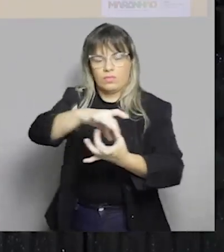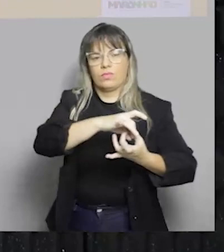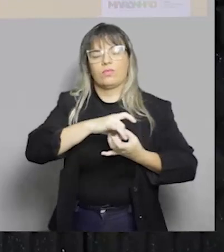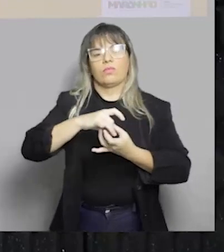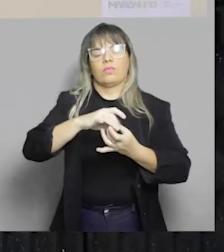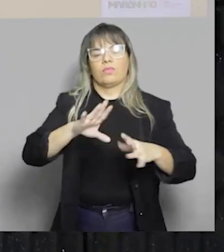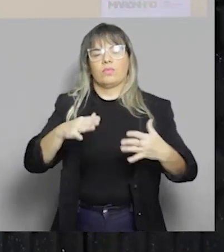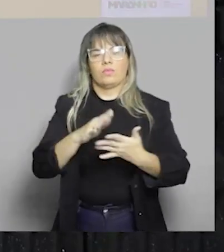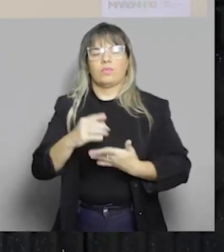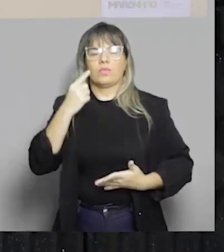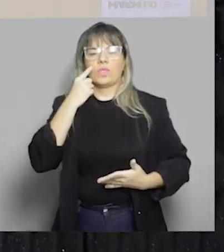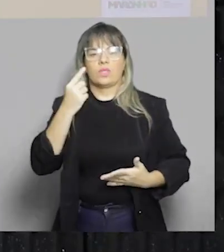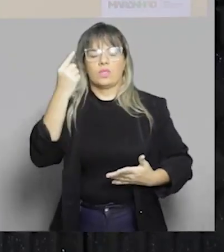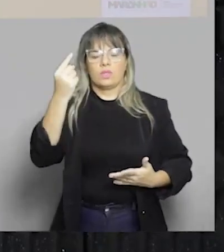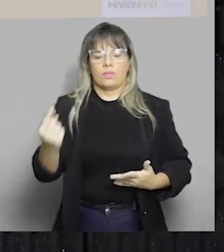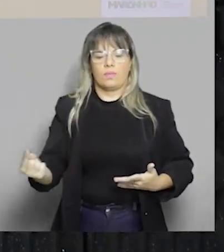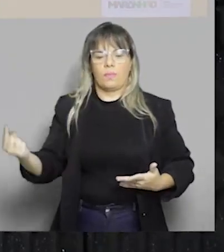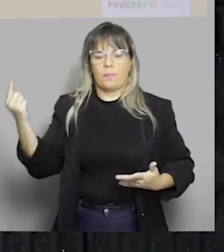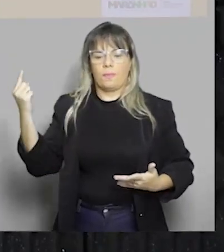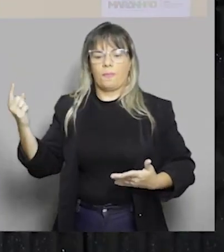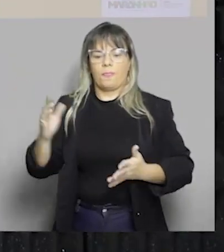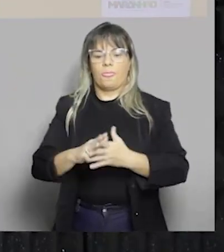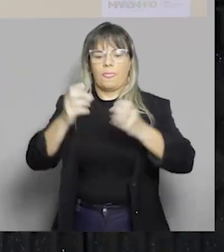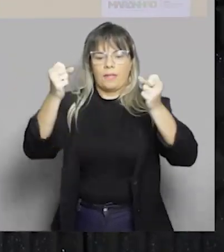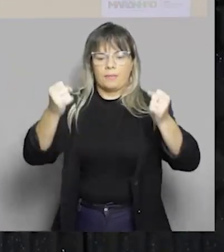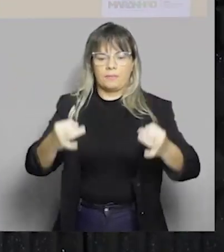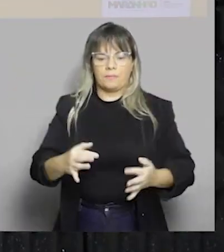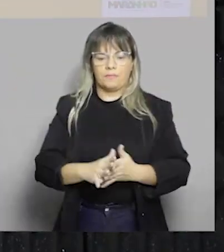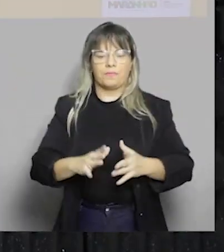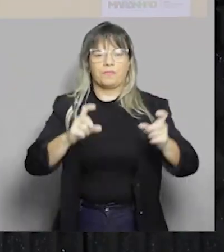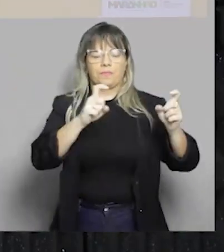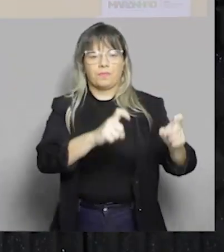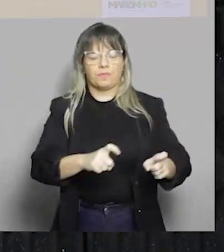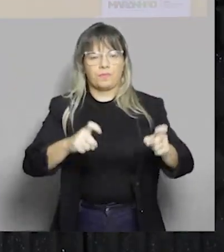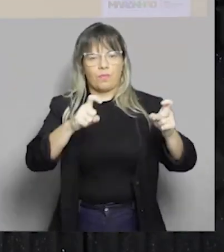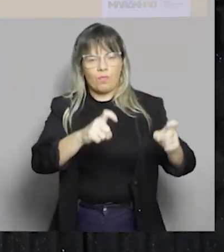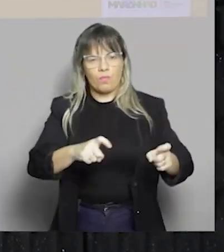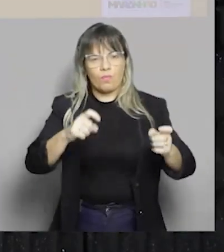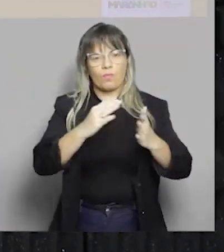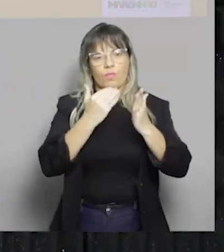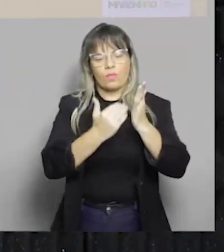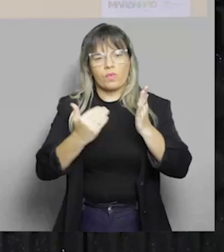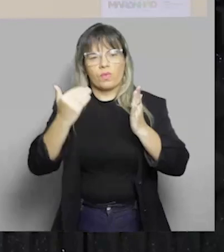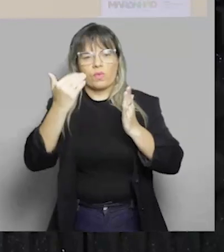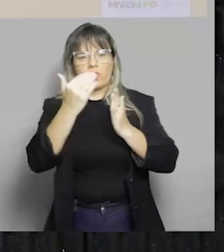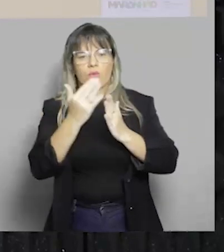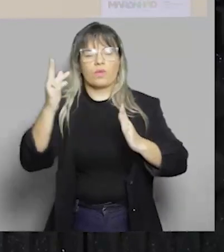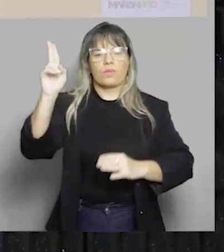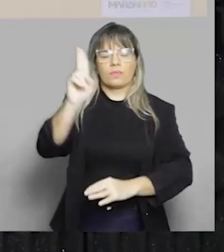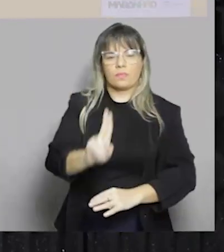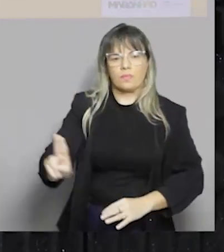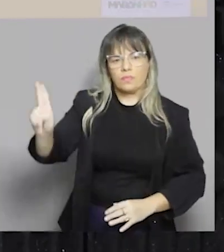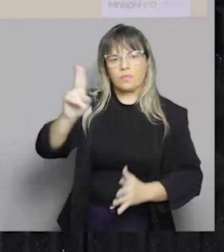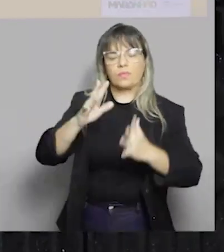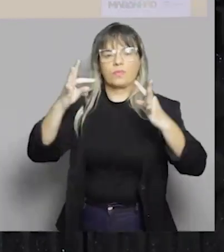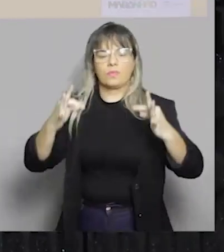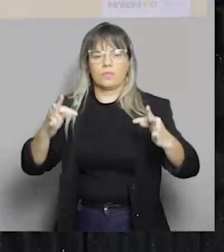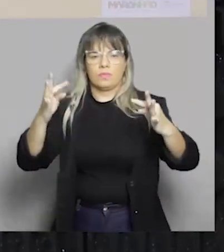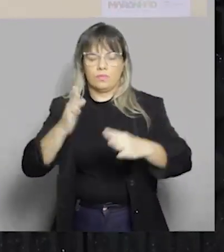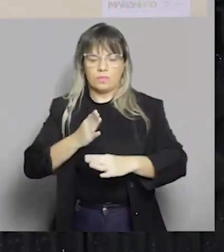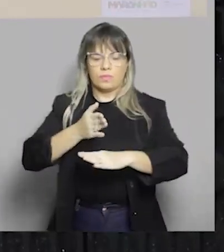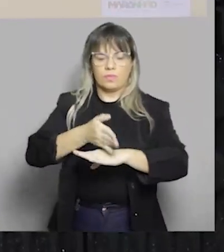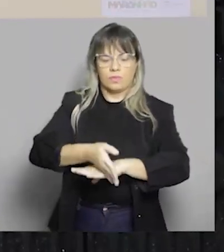bem, galera, tá? Estamos falando aí sobre agricultura intensiva, né, que se utiliza de bastante tecnologia, que o Brasil se